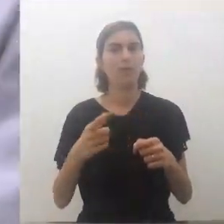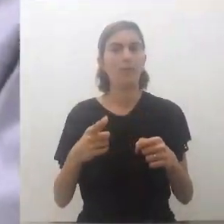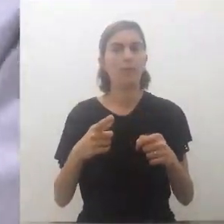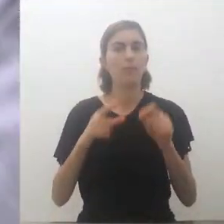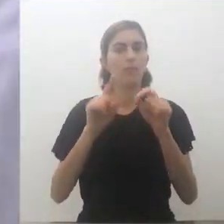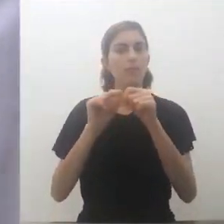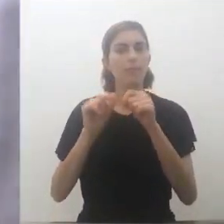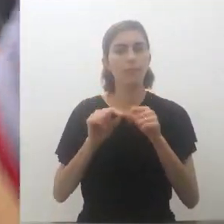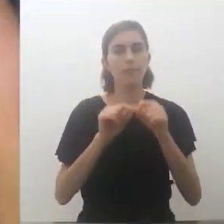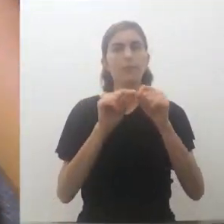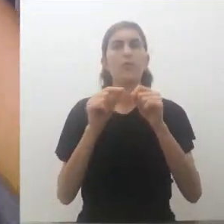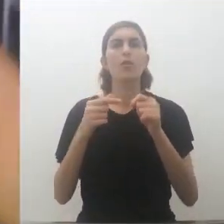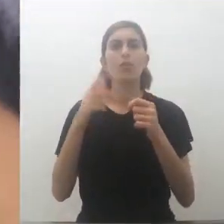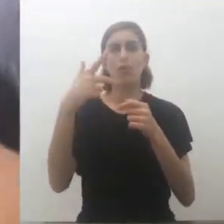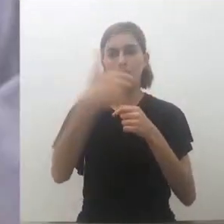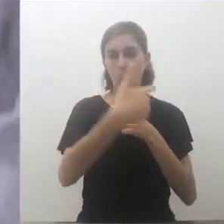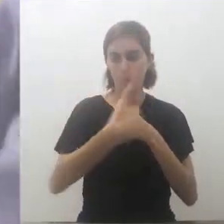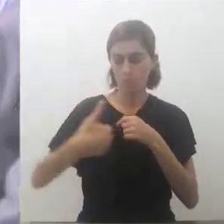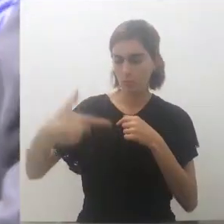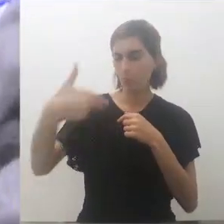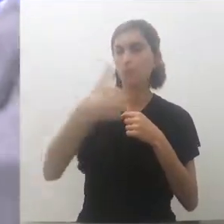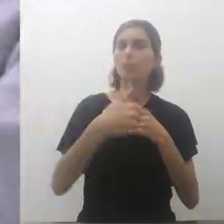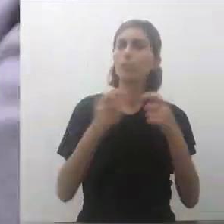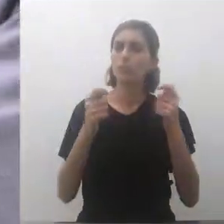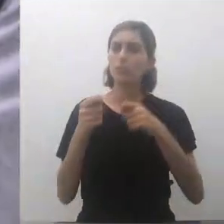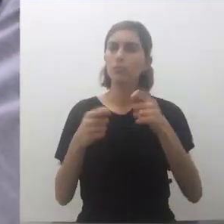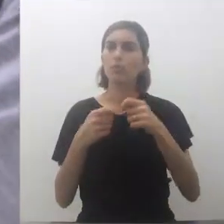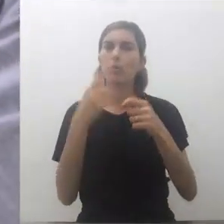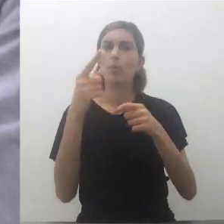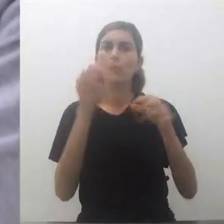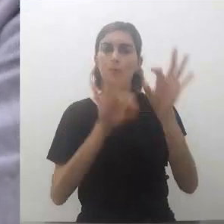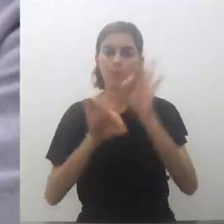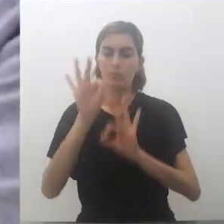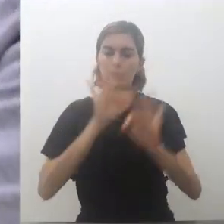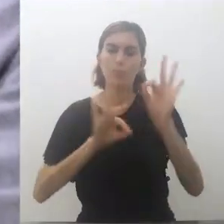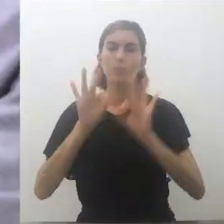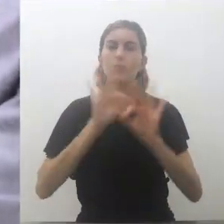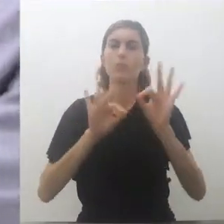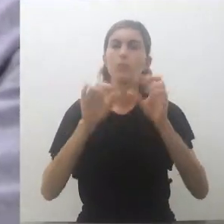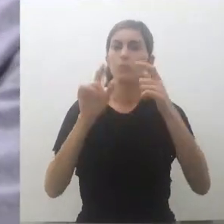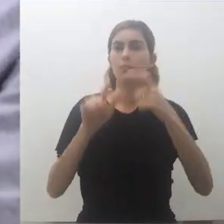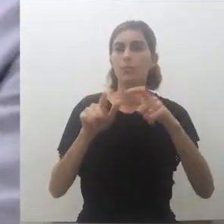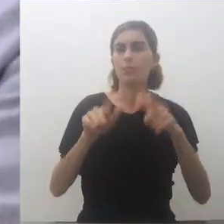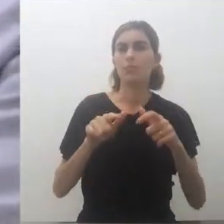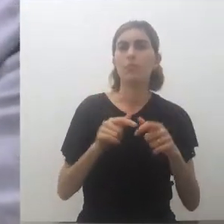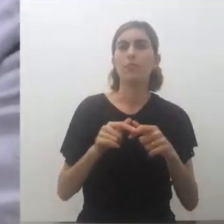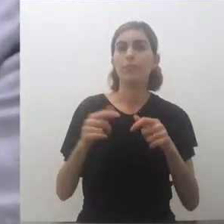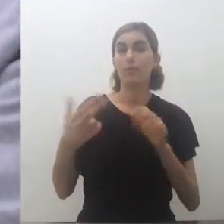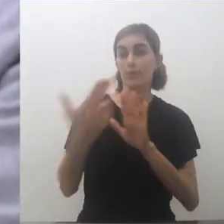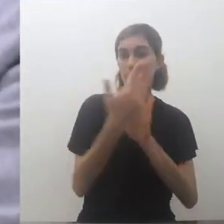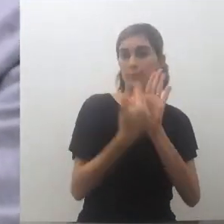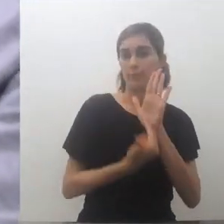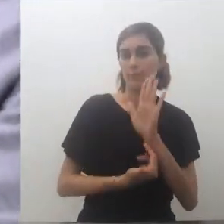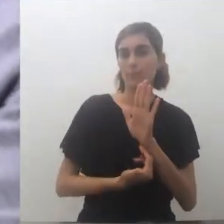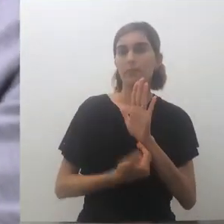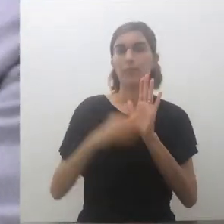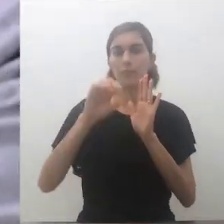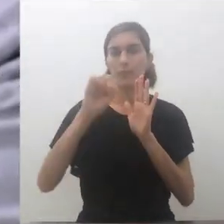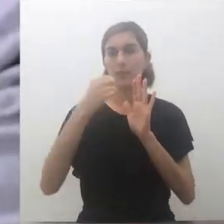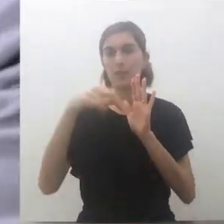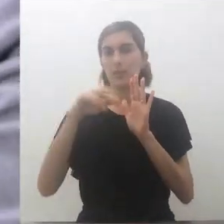que você recortou, e compor esse ambiente, esse cenário, na verdade,